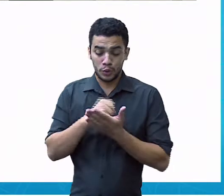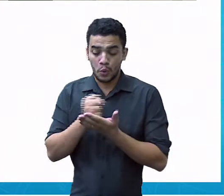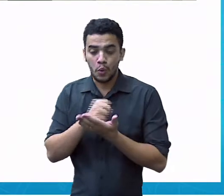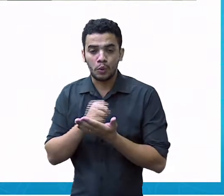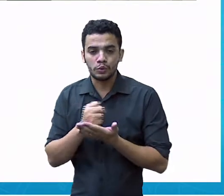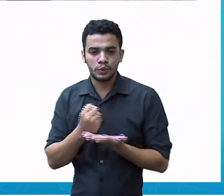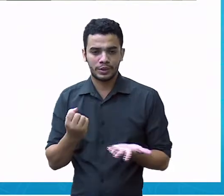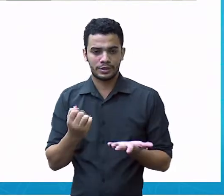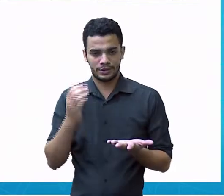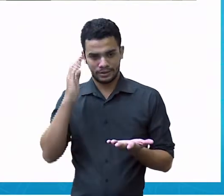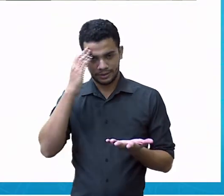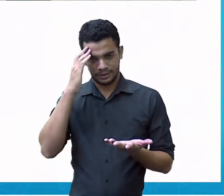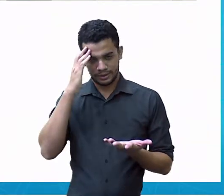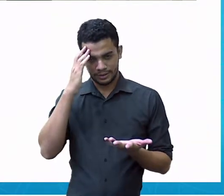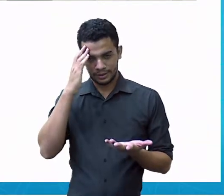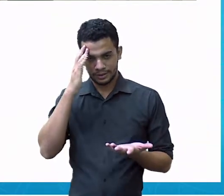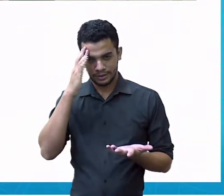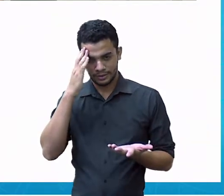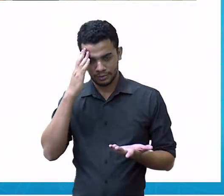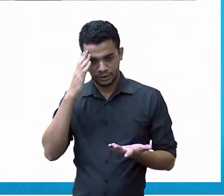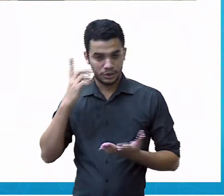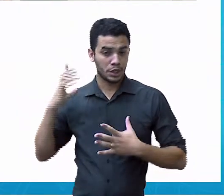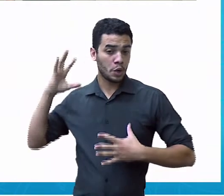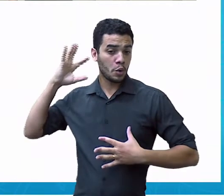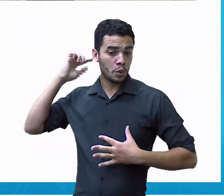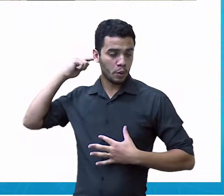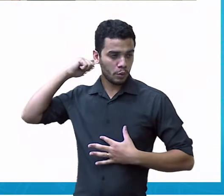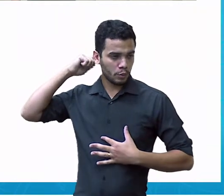ao tronco encefálico.